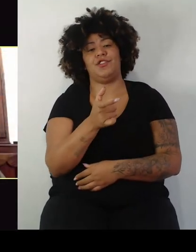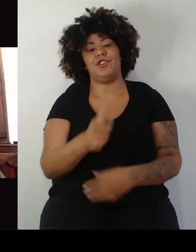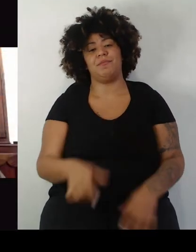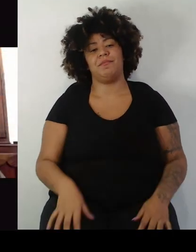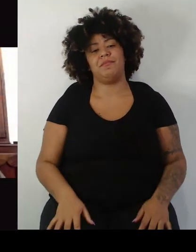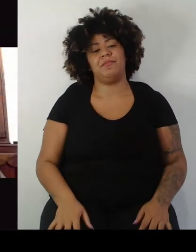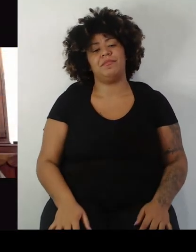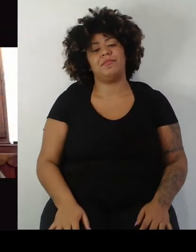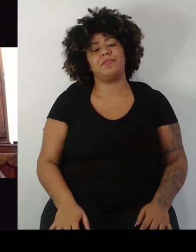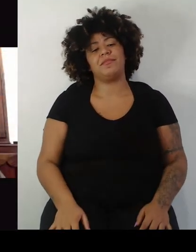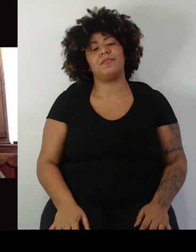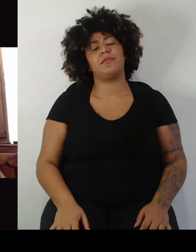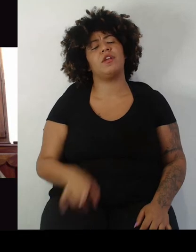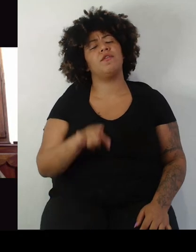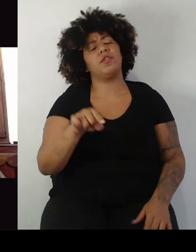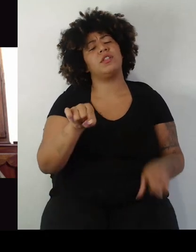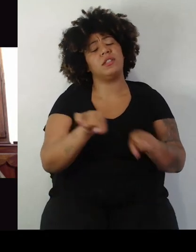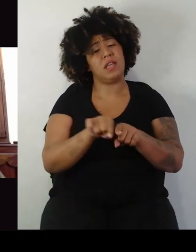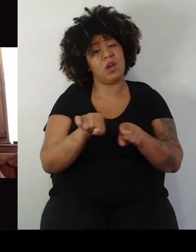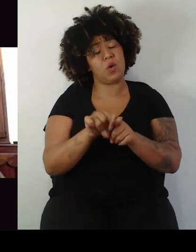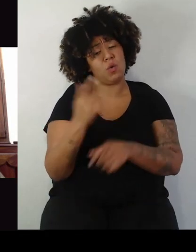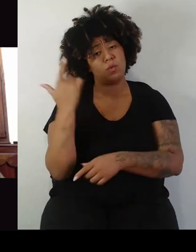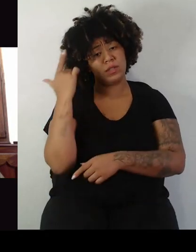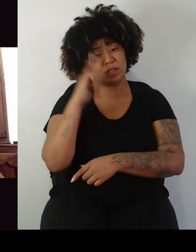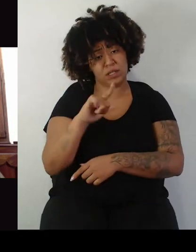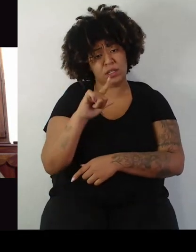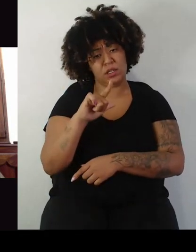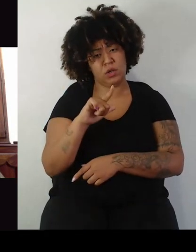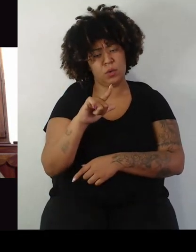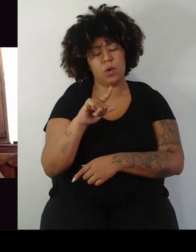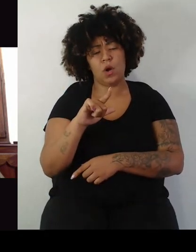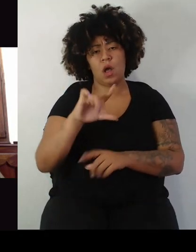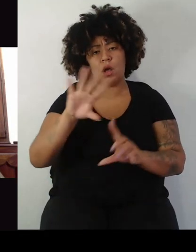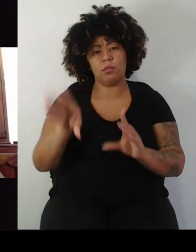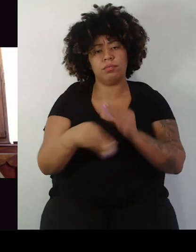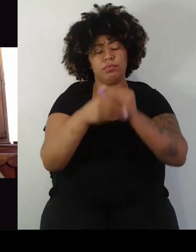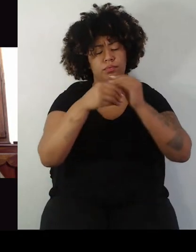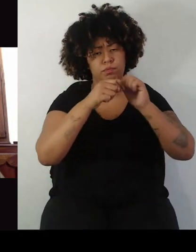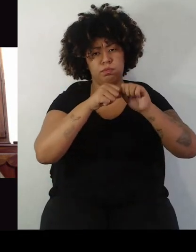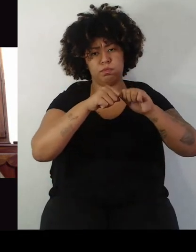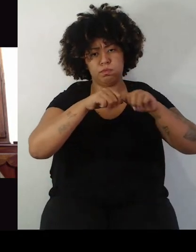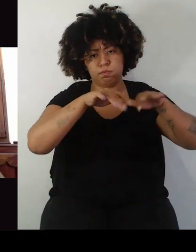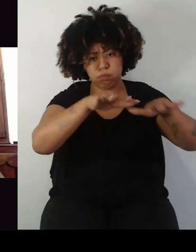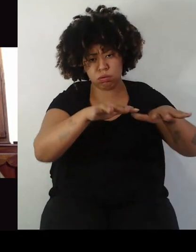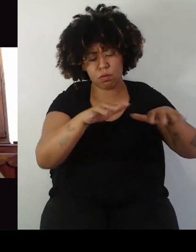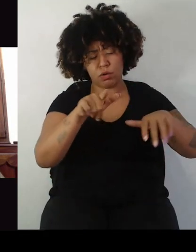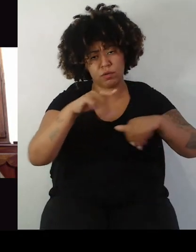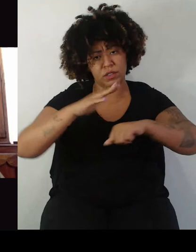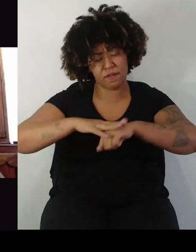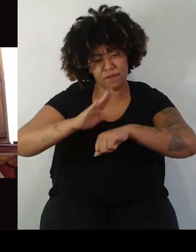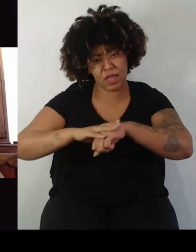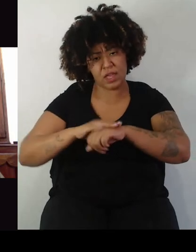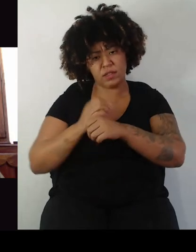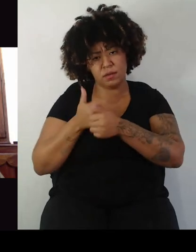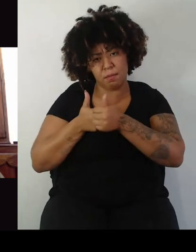você chegou a incluir na exposição trabalhos que você acompanhou enquanto estavam sendo feitos